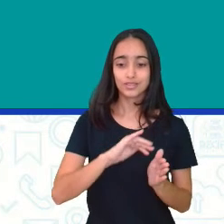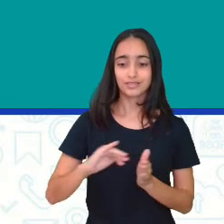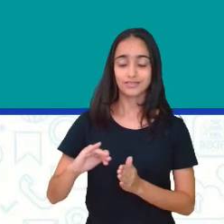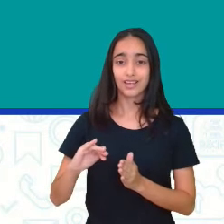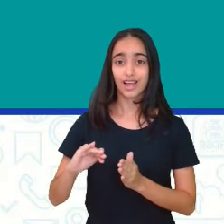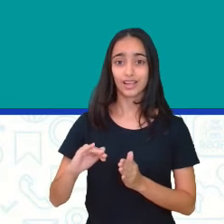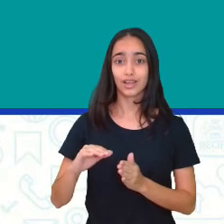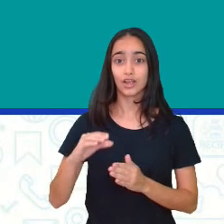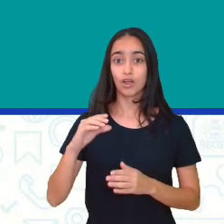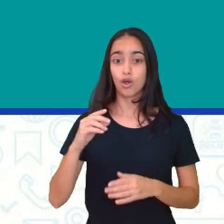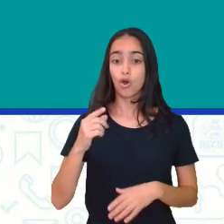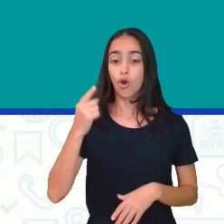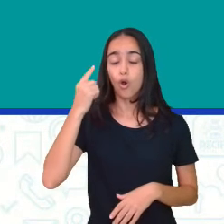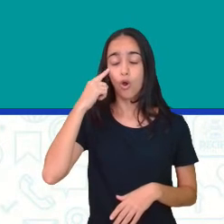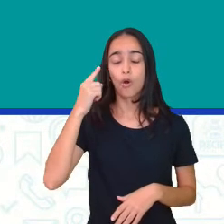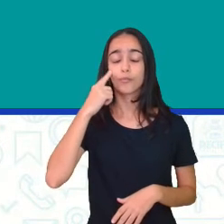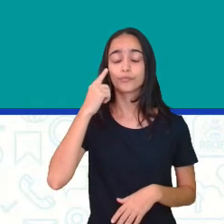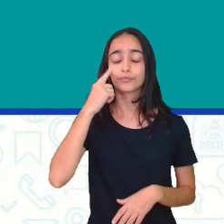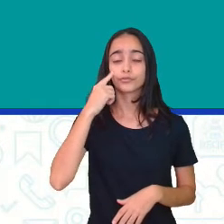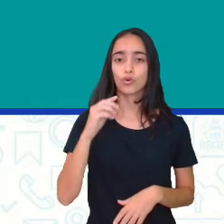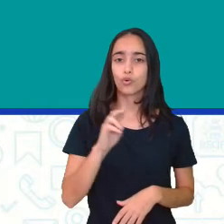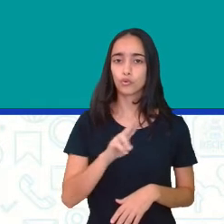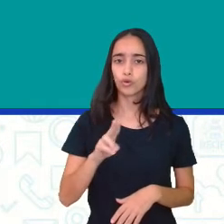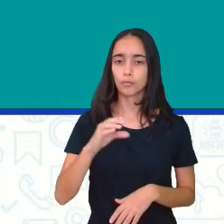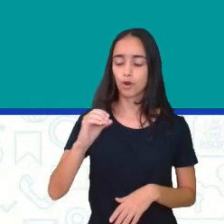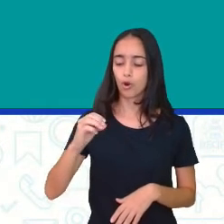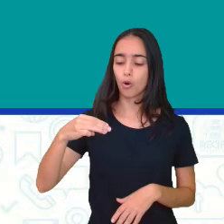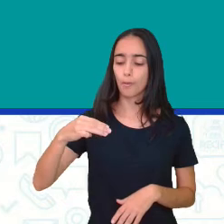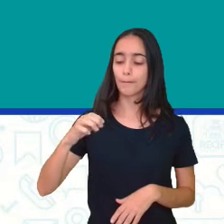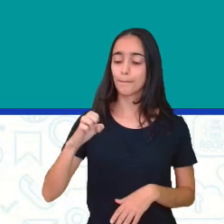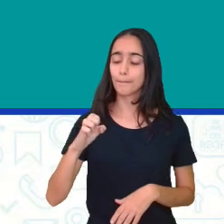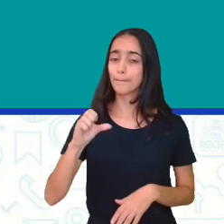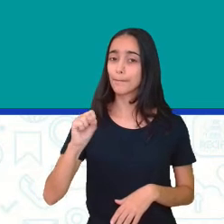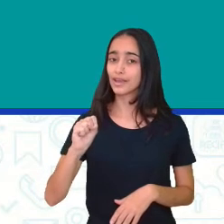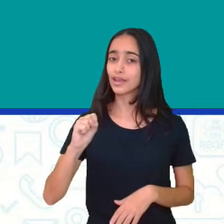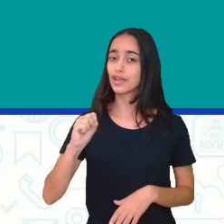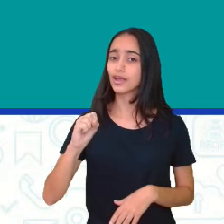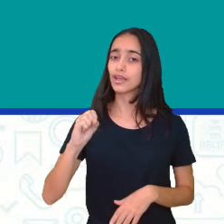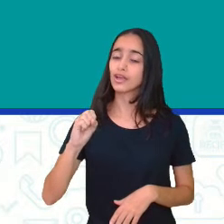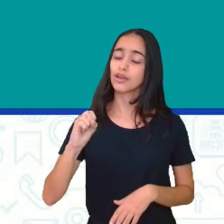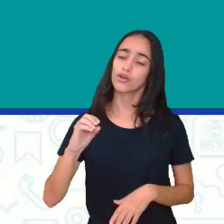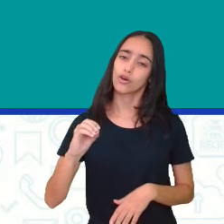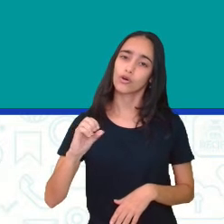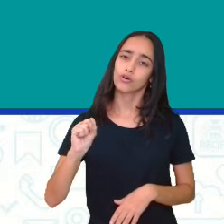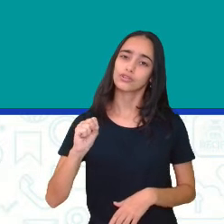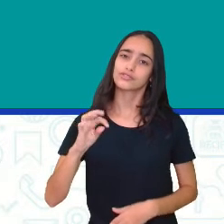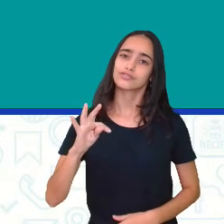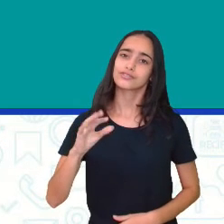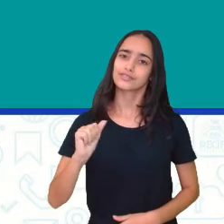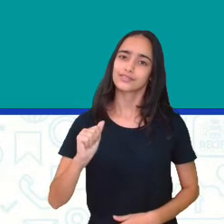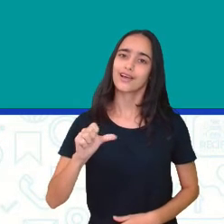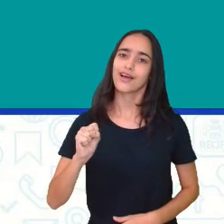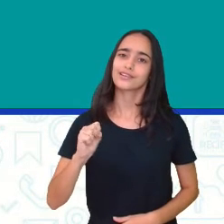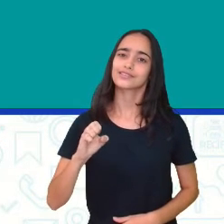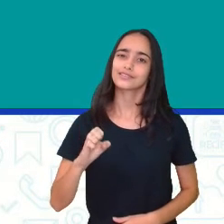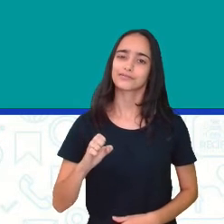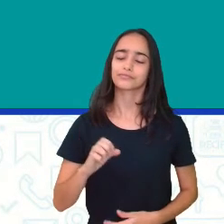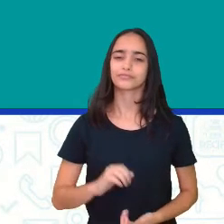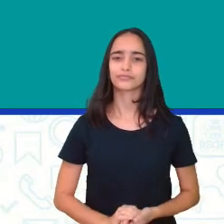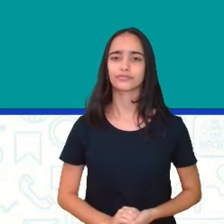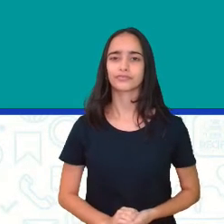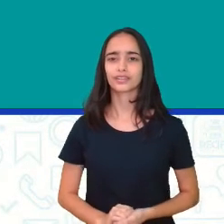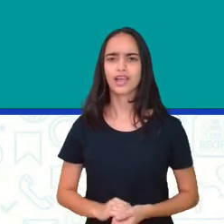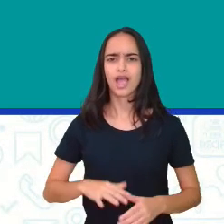Olha esse nome aí, guarda aí. Homeostase, estado de equilíbrio natural do corpo. Então, tem